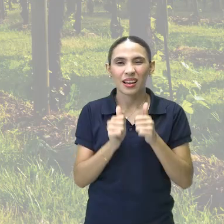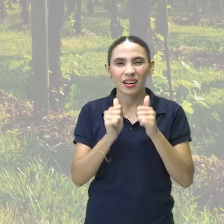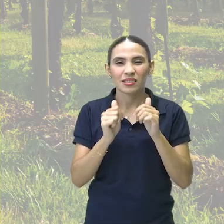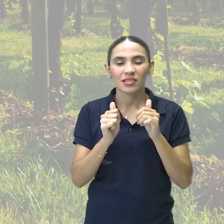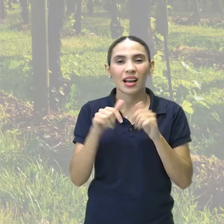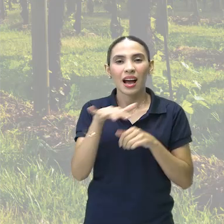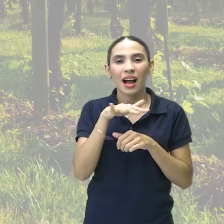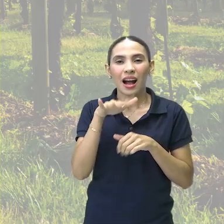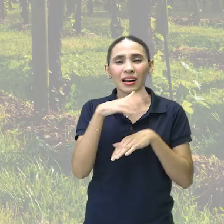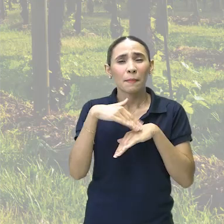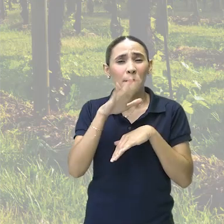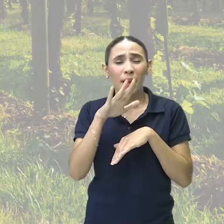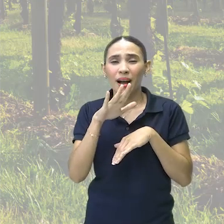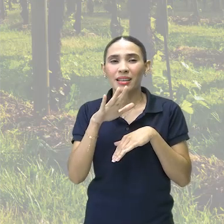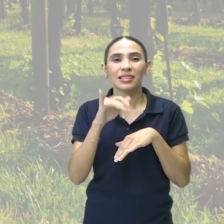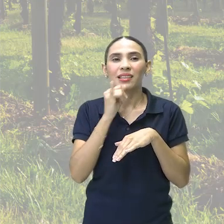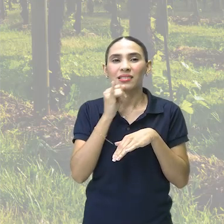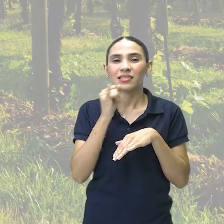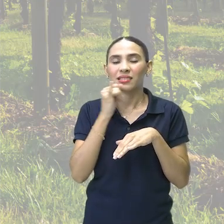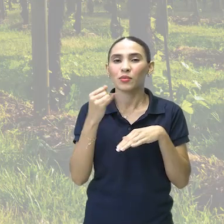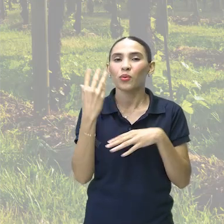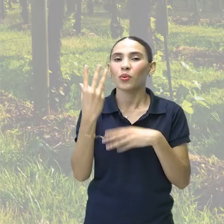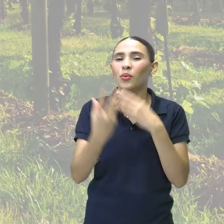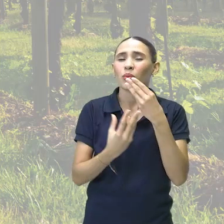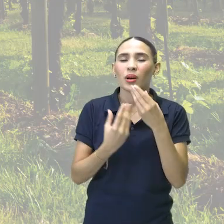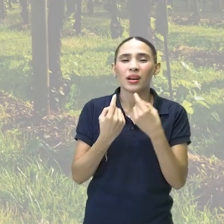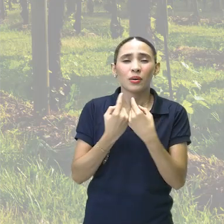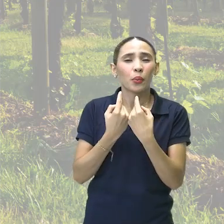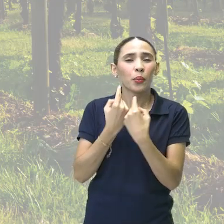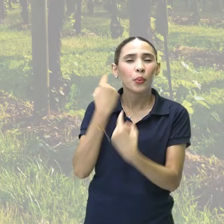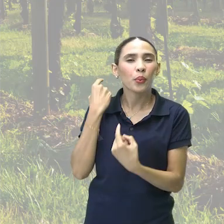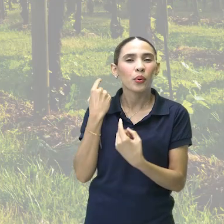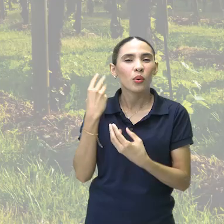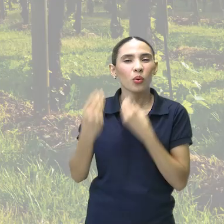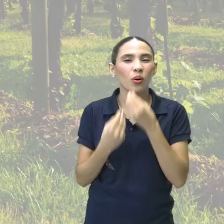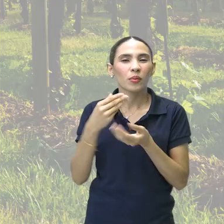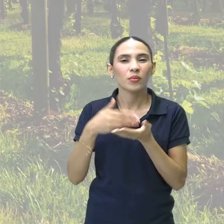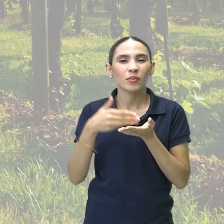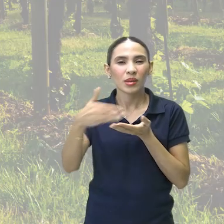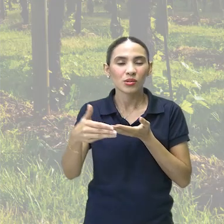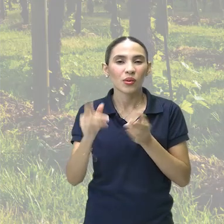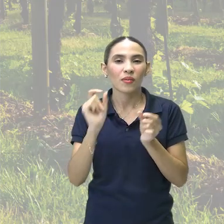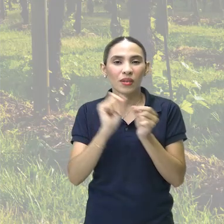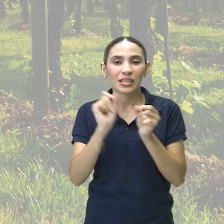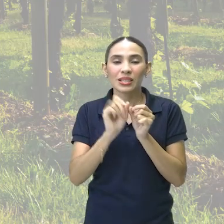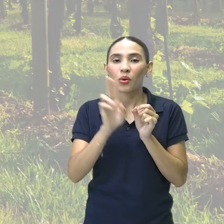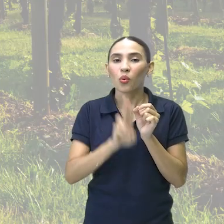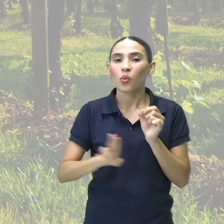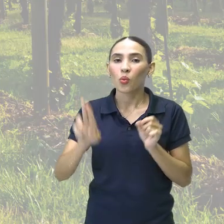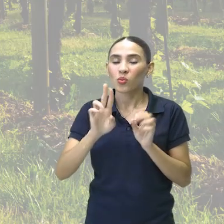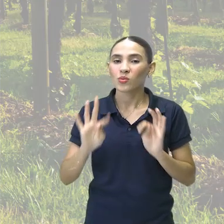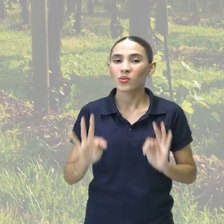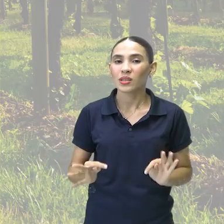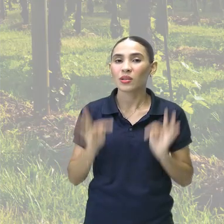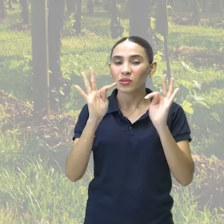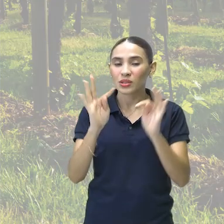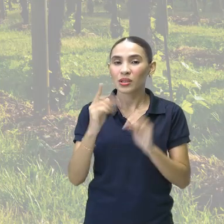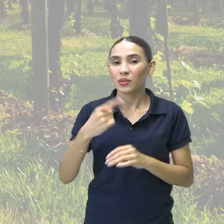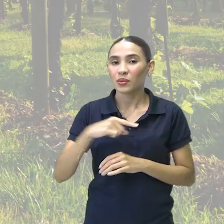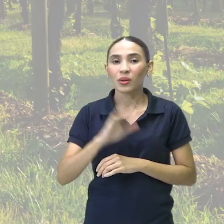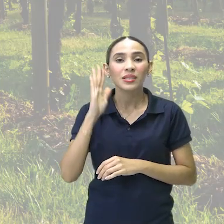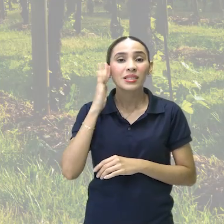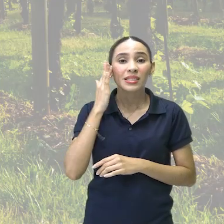das eras mais remotas, né, de quando que a humanidade começou a fazer uso da tecnologia, nós